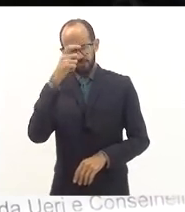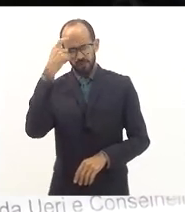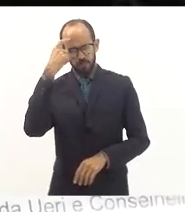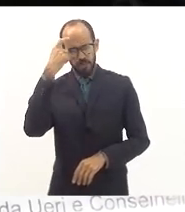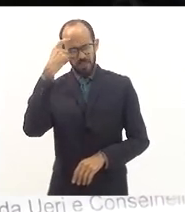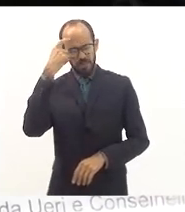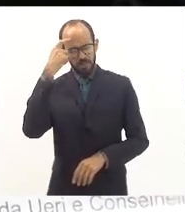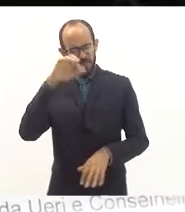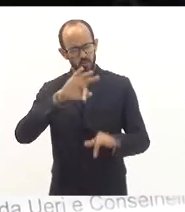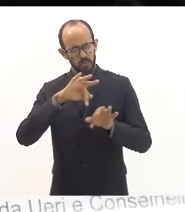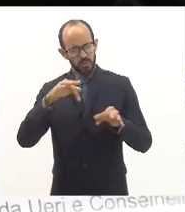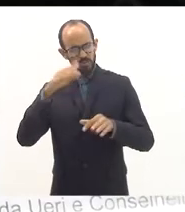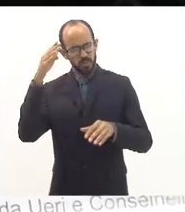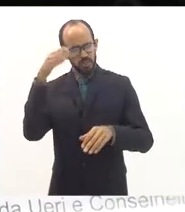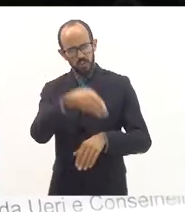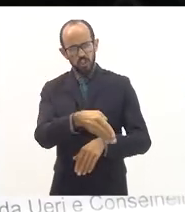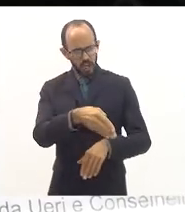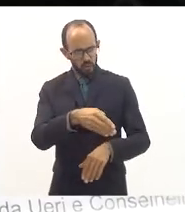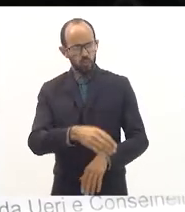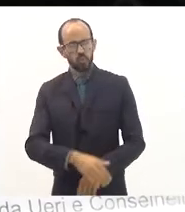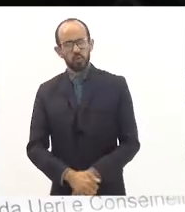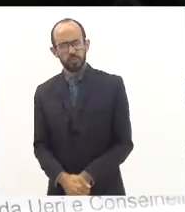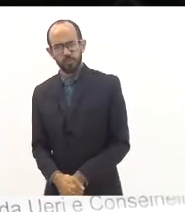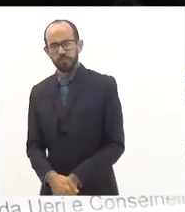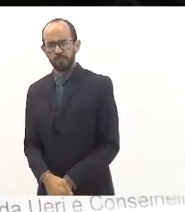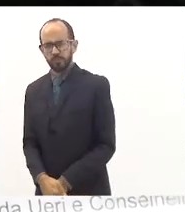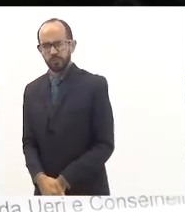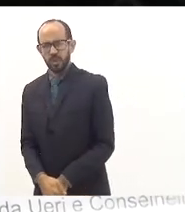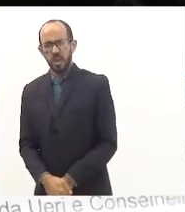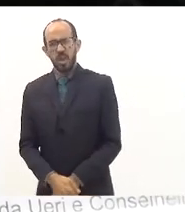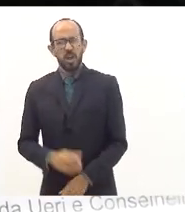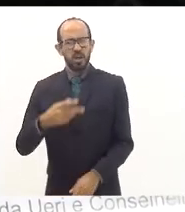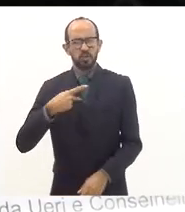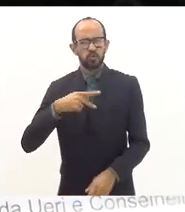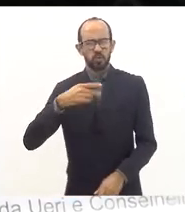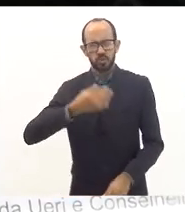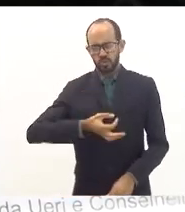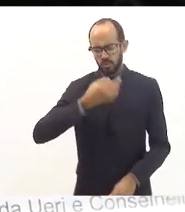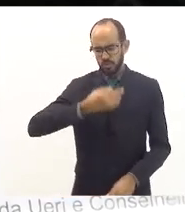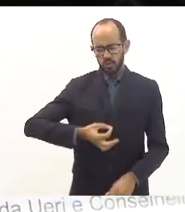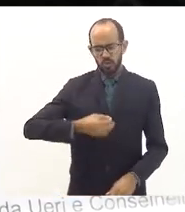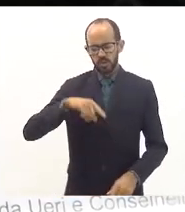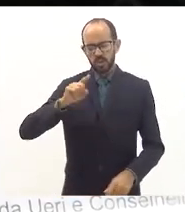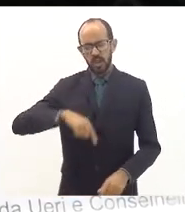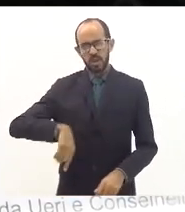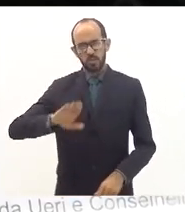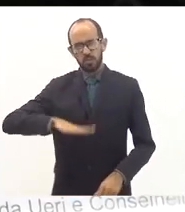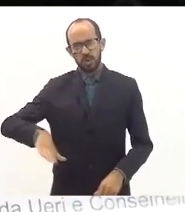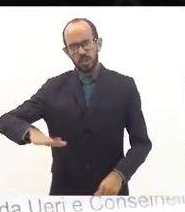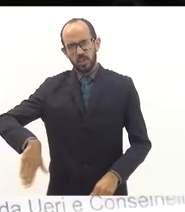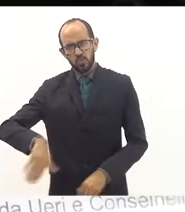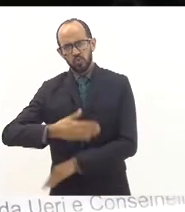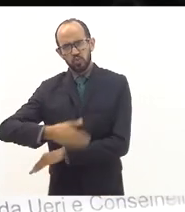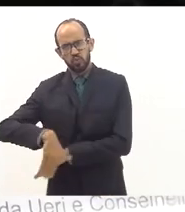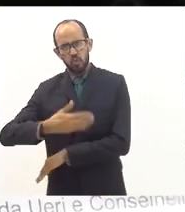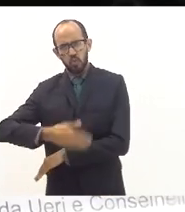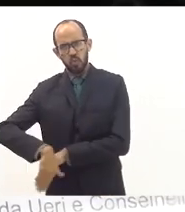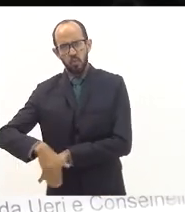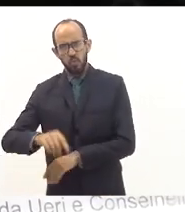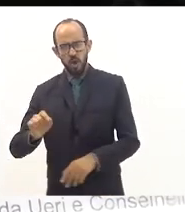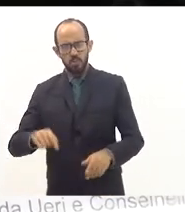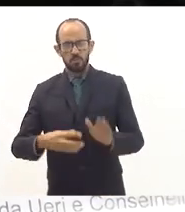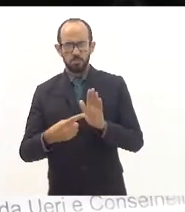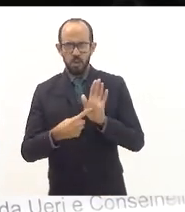muito simples e direto. Suas manifestações revelam o menino de rua que ele foi e